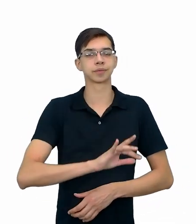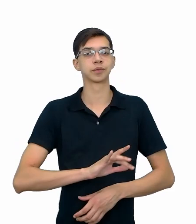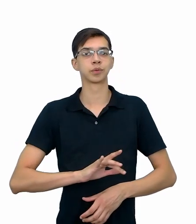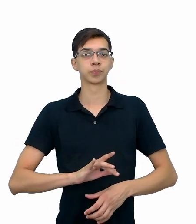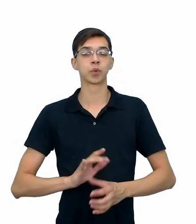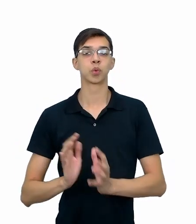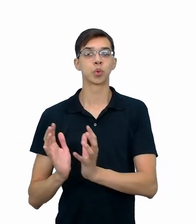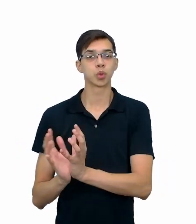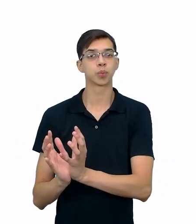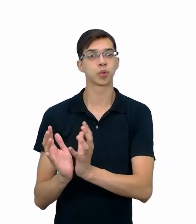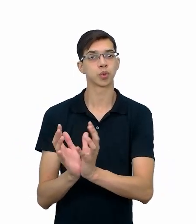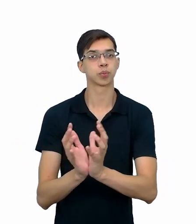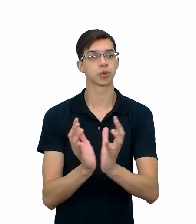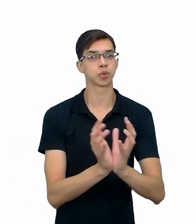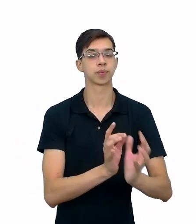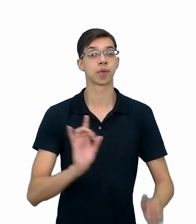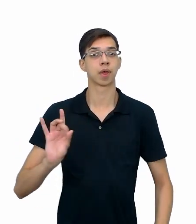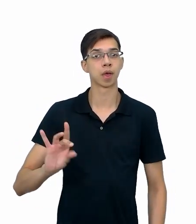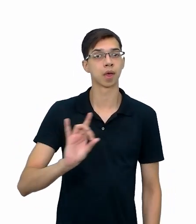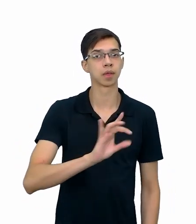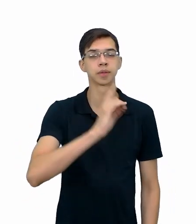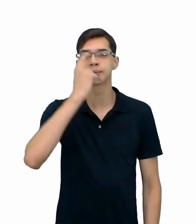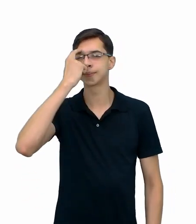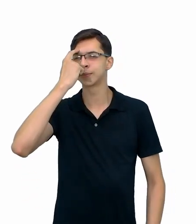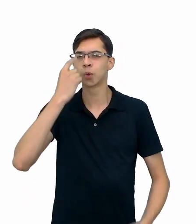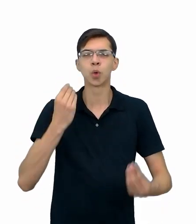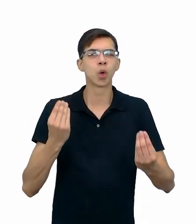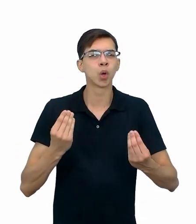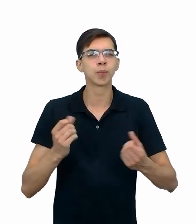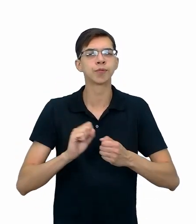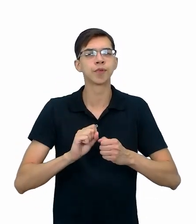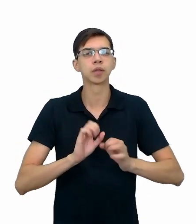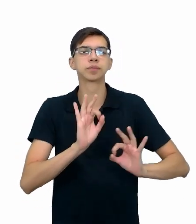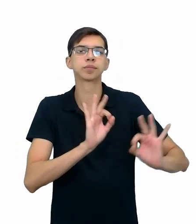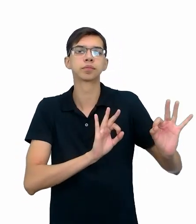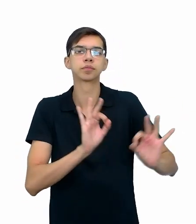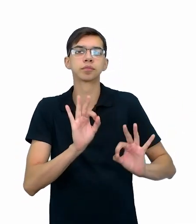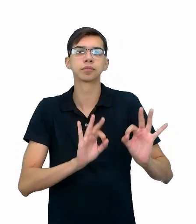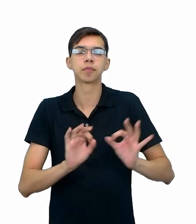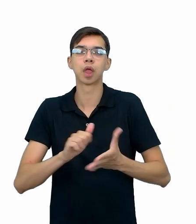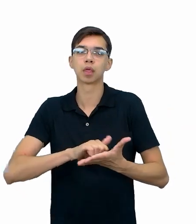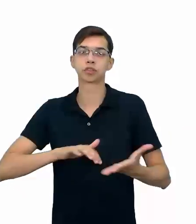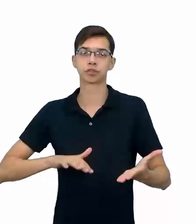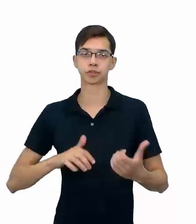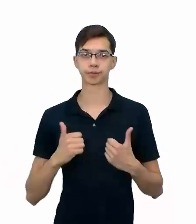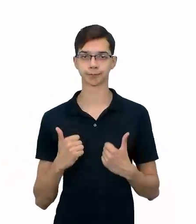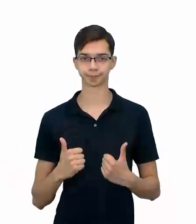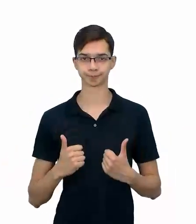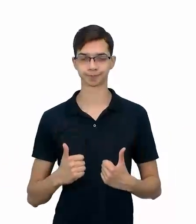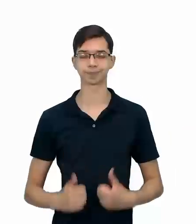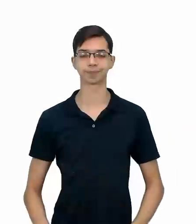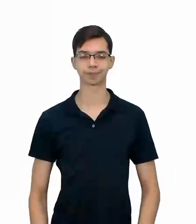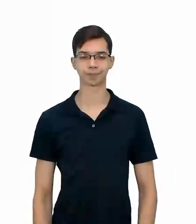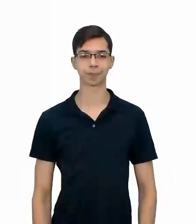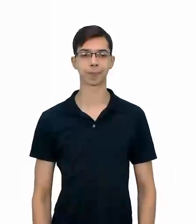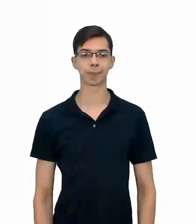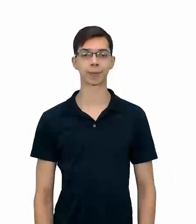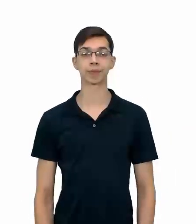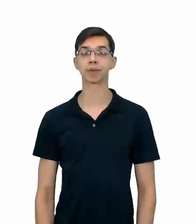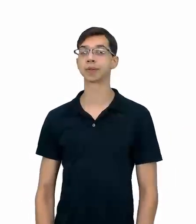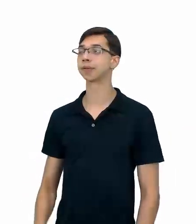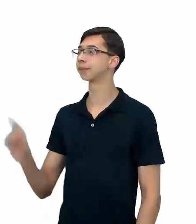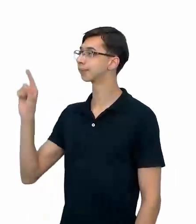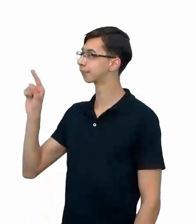de estudantes, para pensar em como fazer esse planejamento dessas atividades. Aqui também a gente